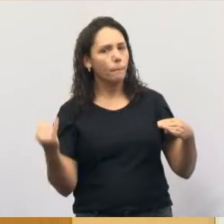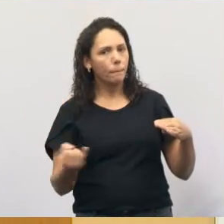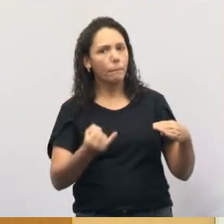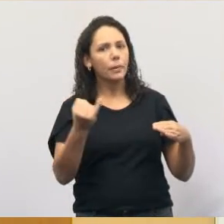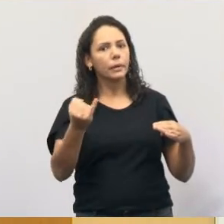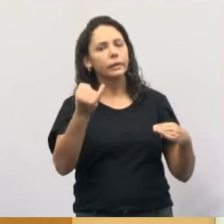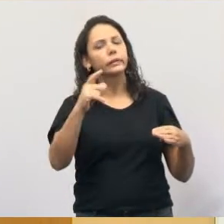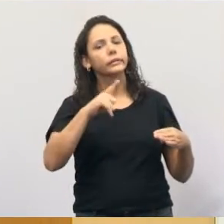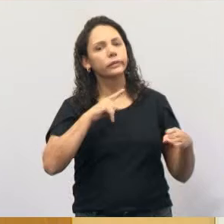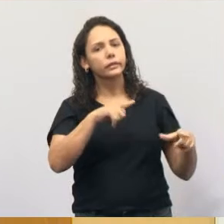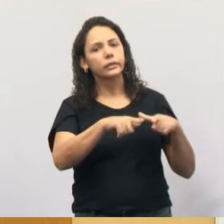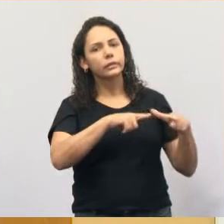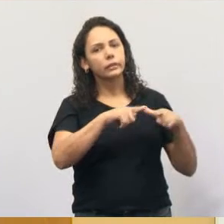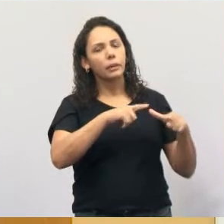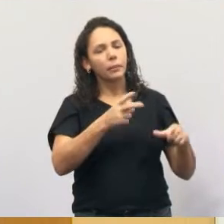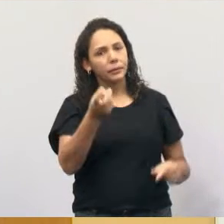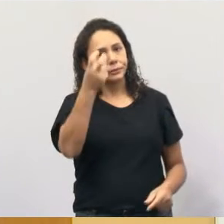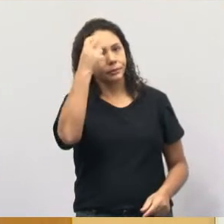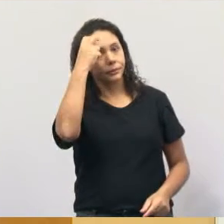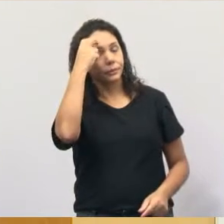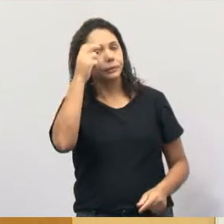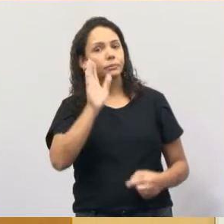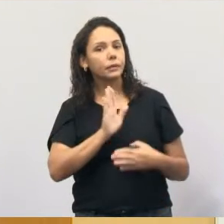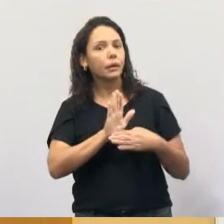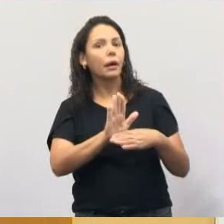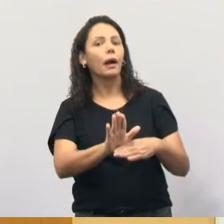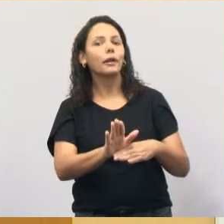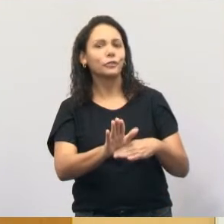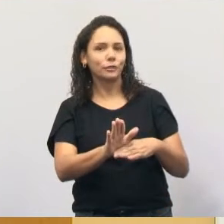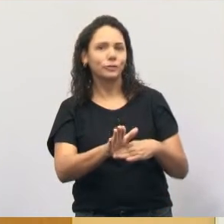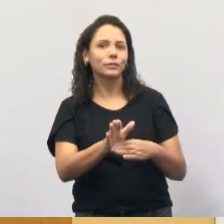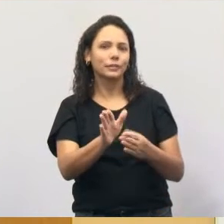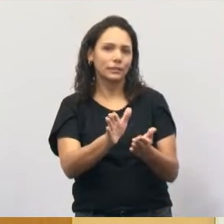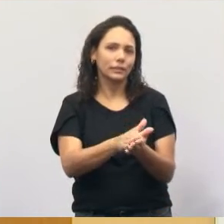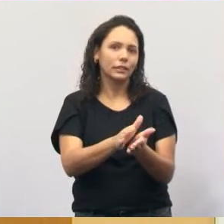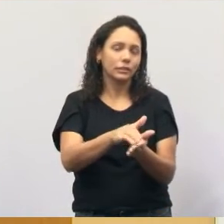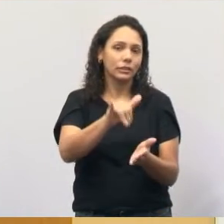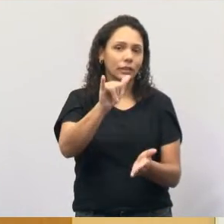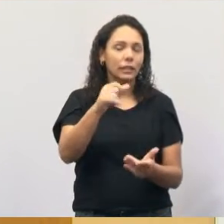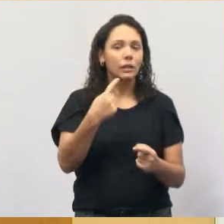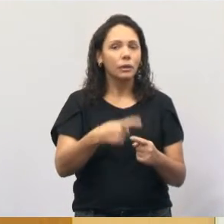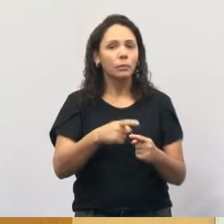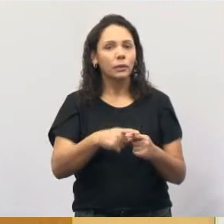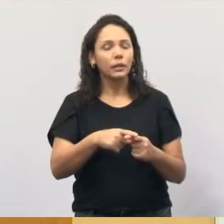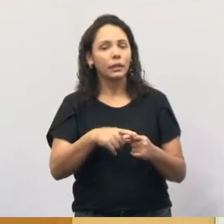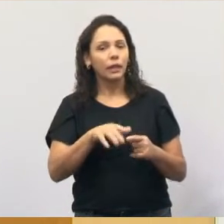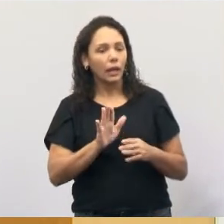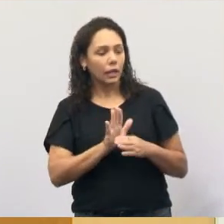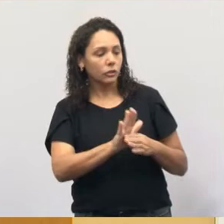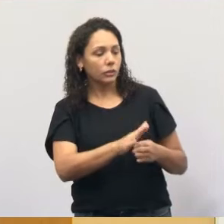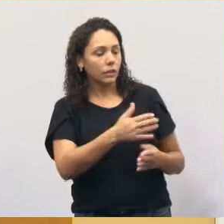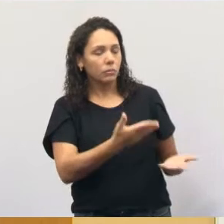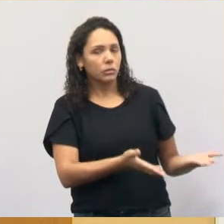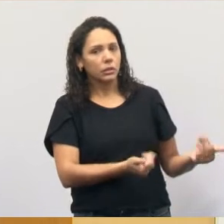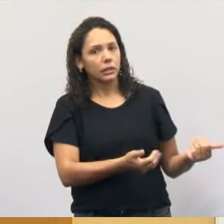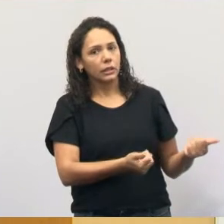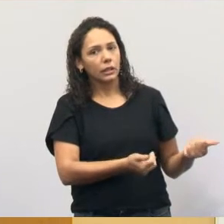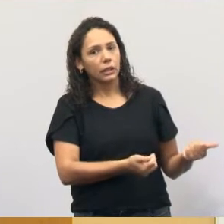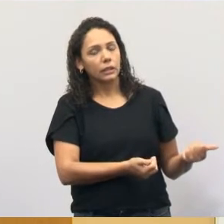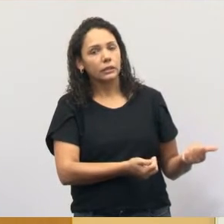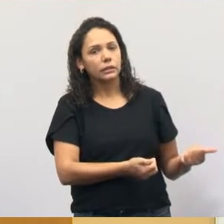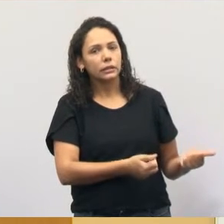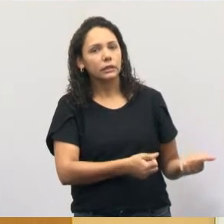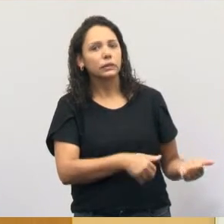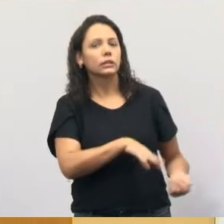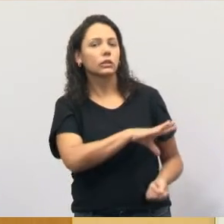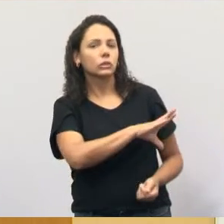própria cidade, porque a gente tira jovens, crianças do mundo da perdição. Então, oferecer